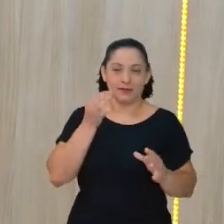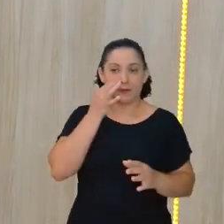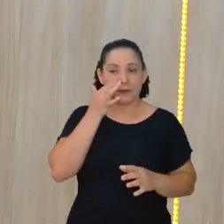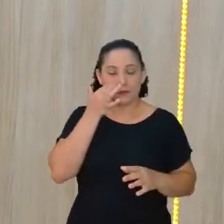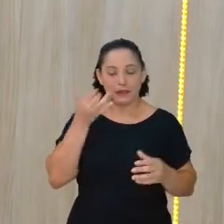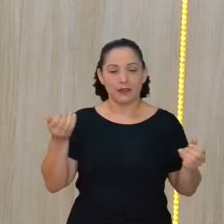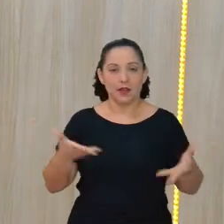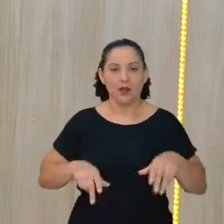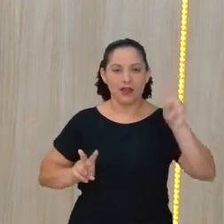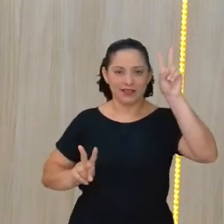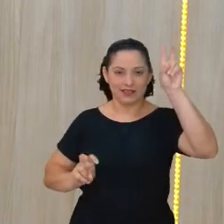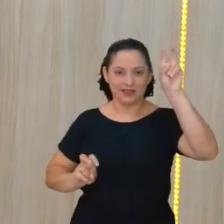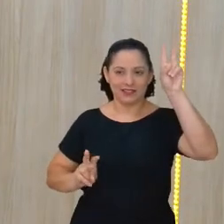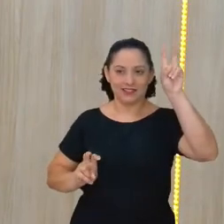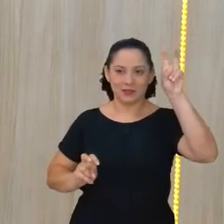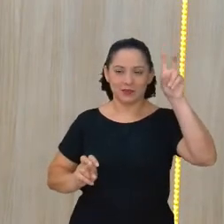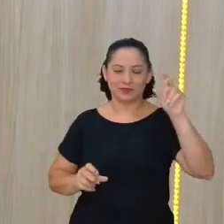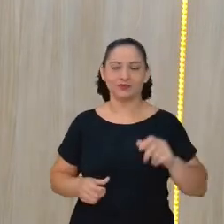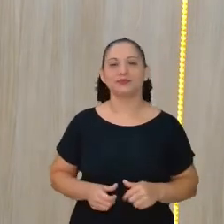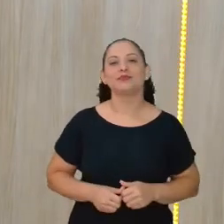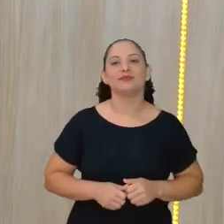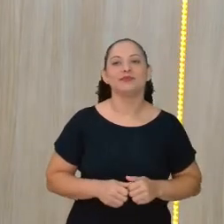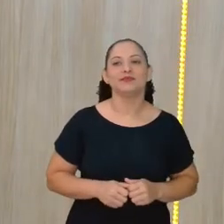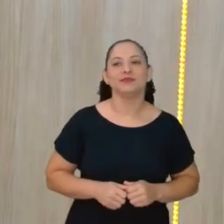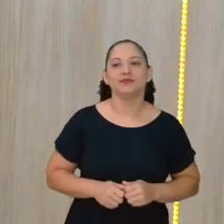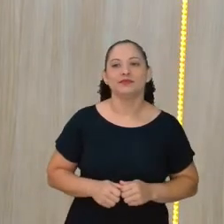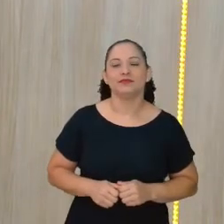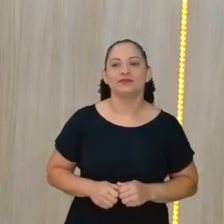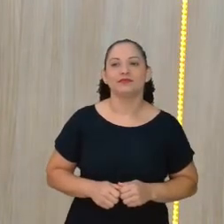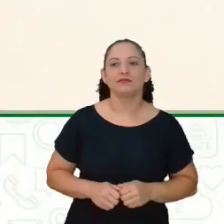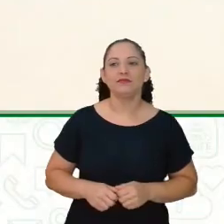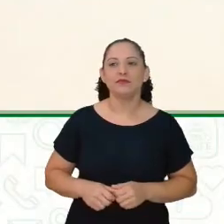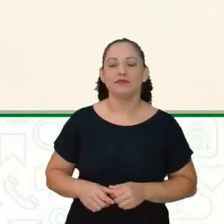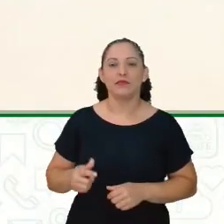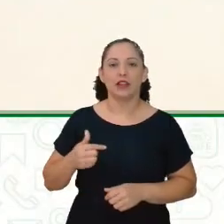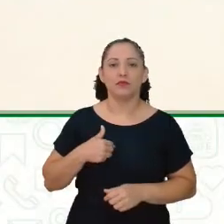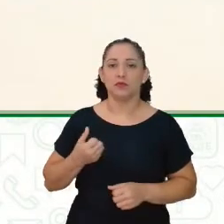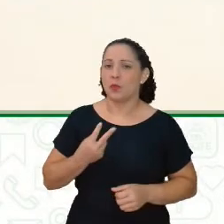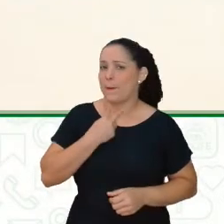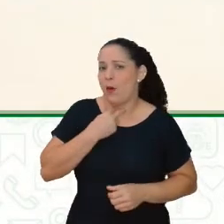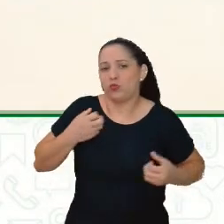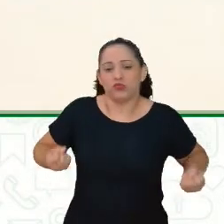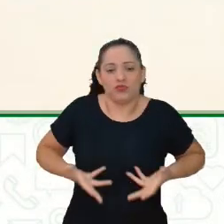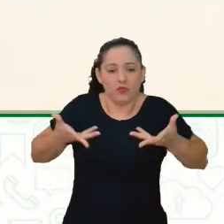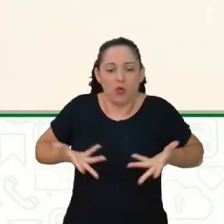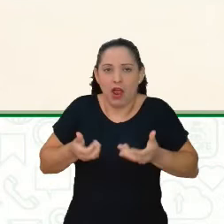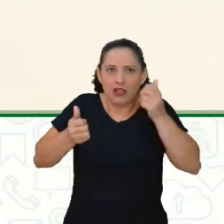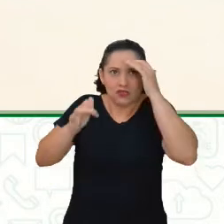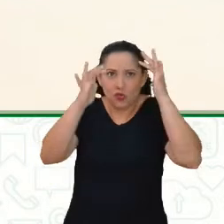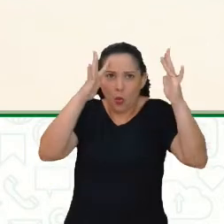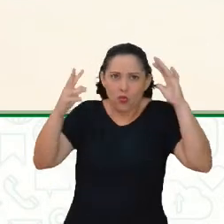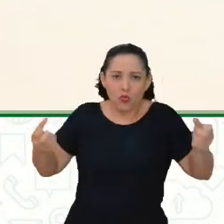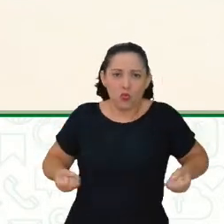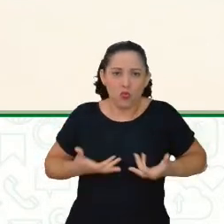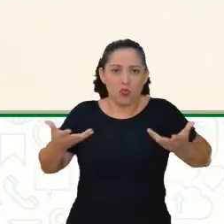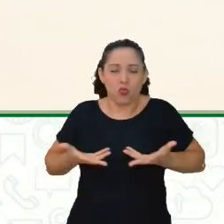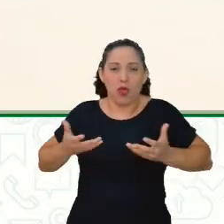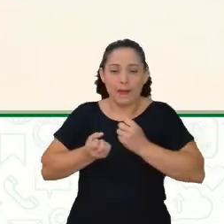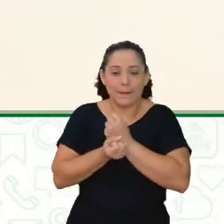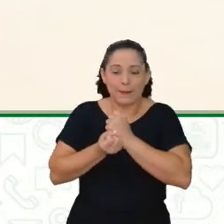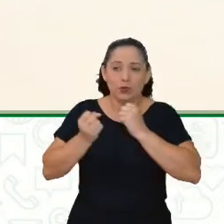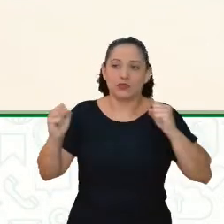essa citação para a gente pensar. Que diz assim, ó, se não posso estimular sonhos